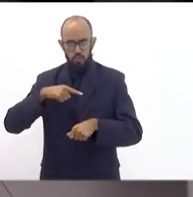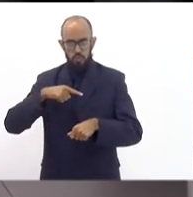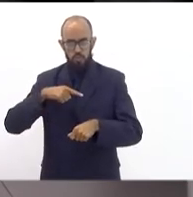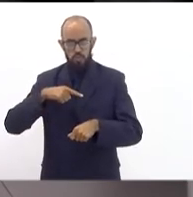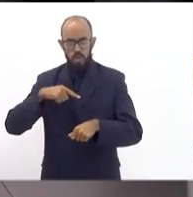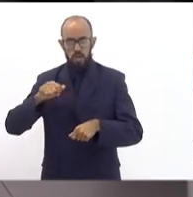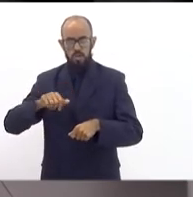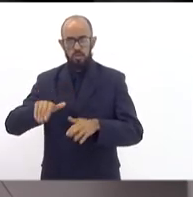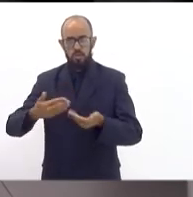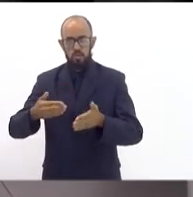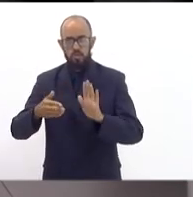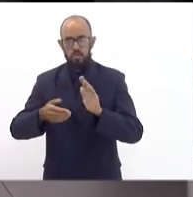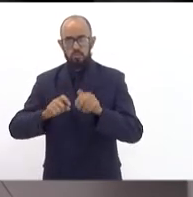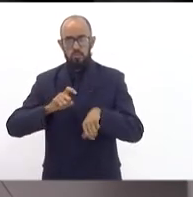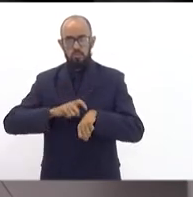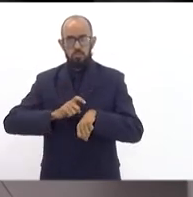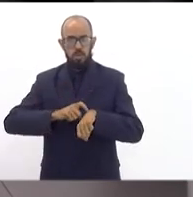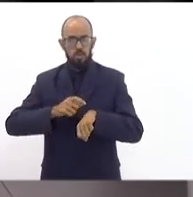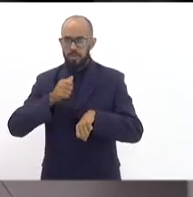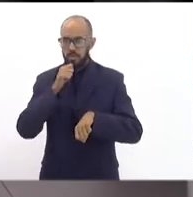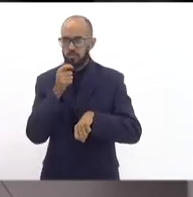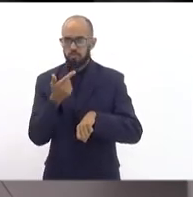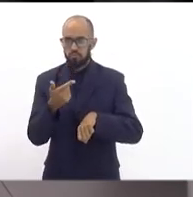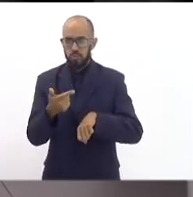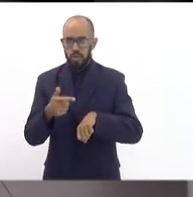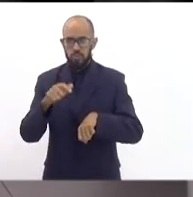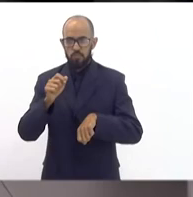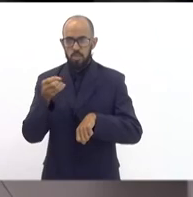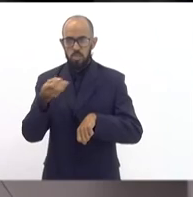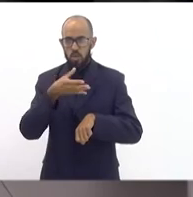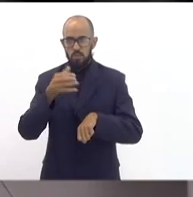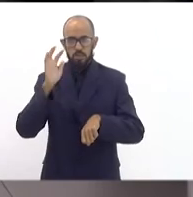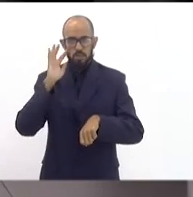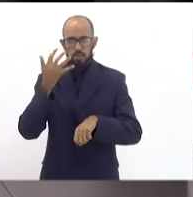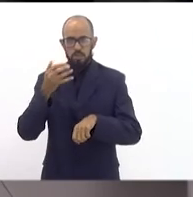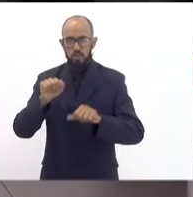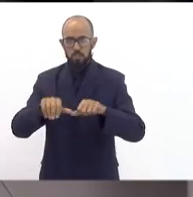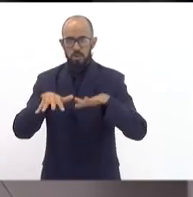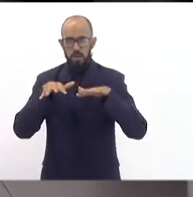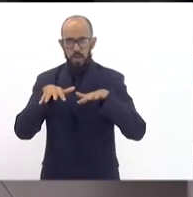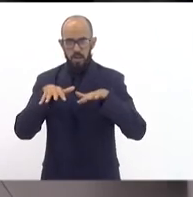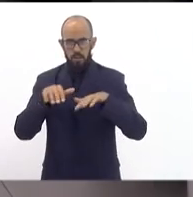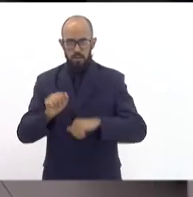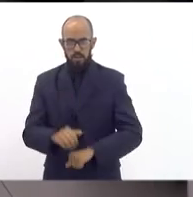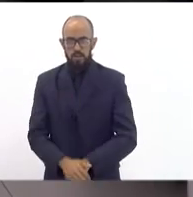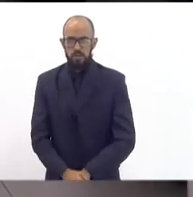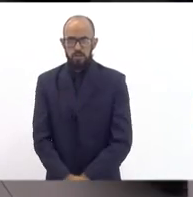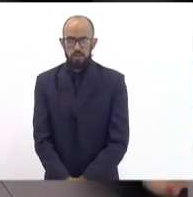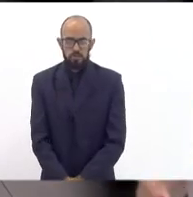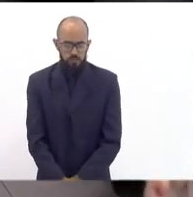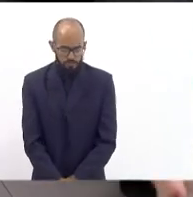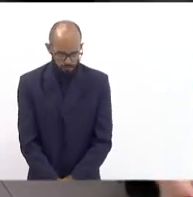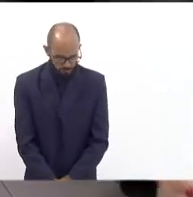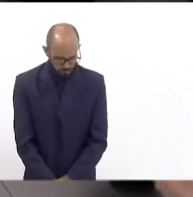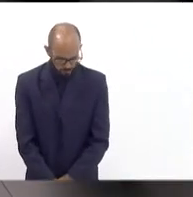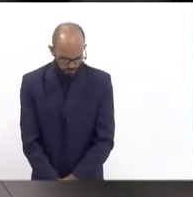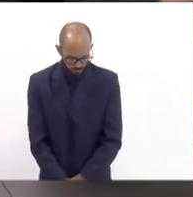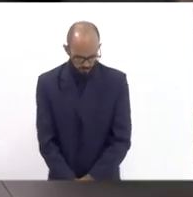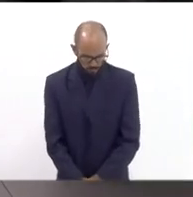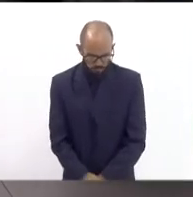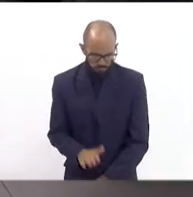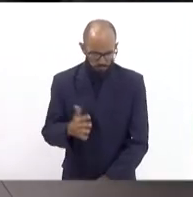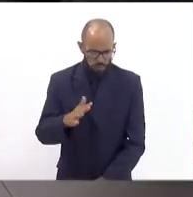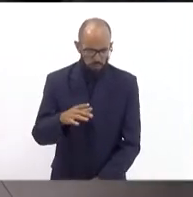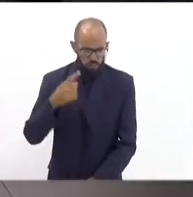momento, ainda não teve uma nova decisão plenária sobre esse processo. Né? Faz mais ou menos uma semana,